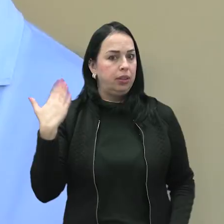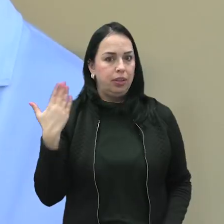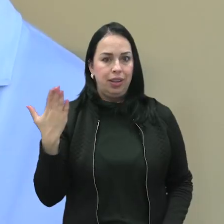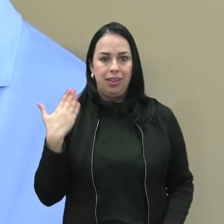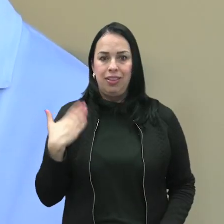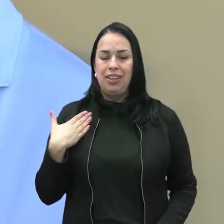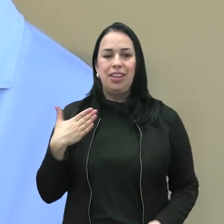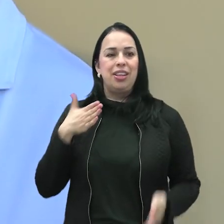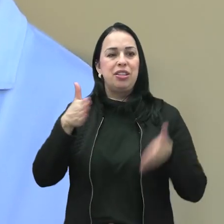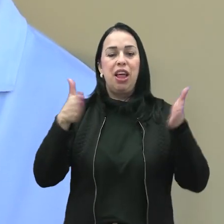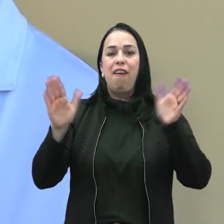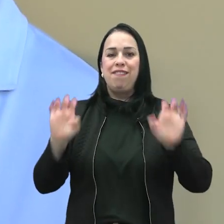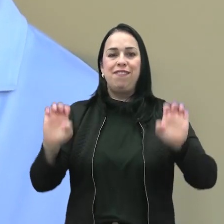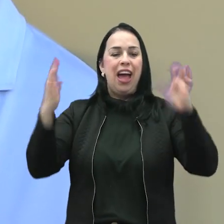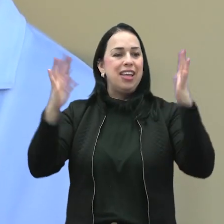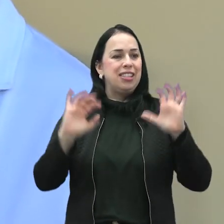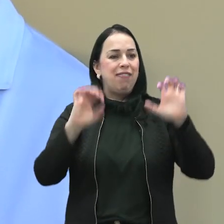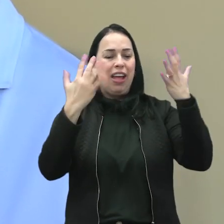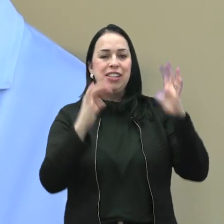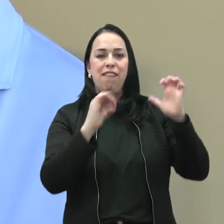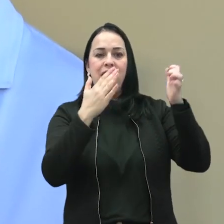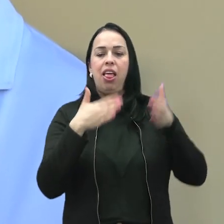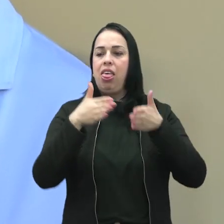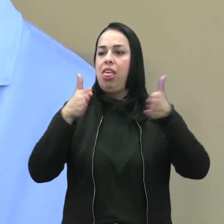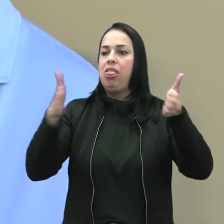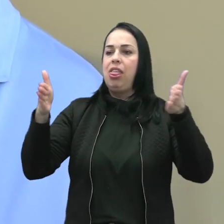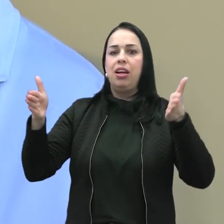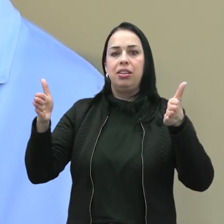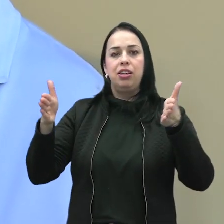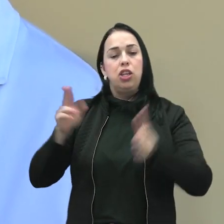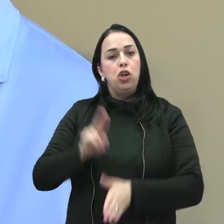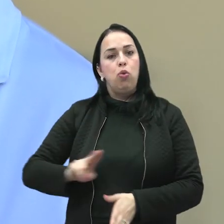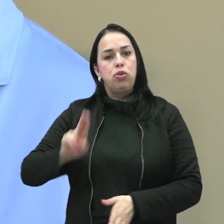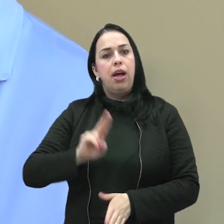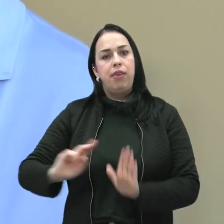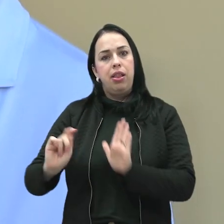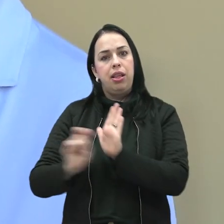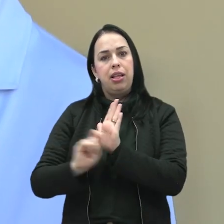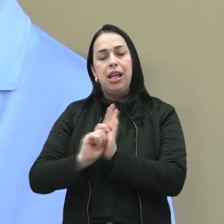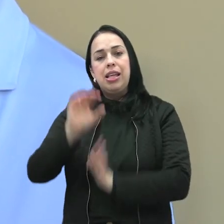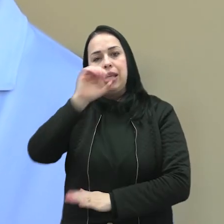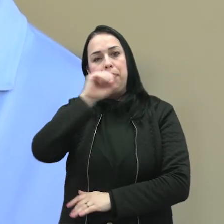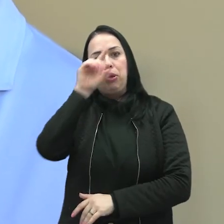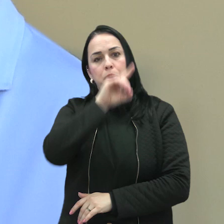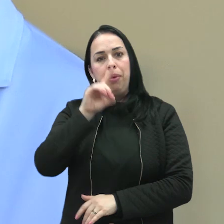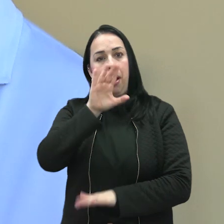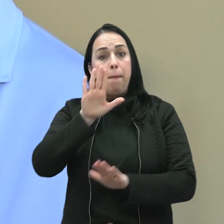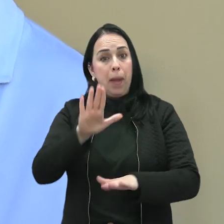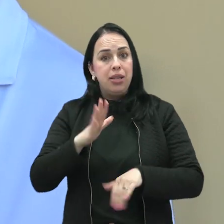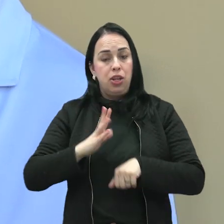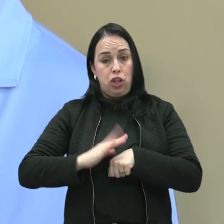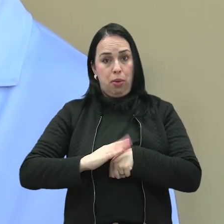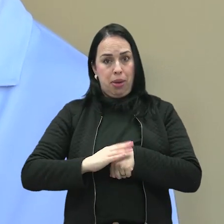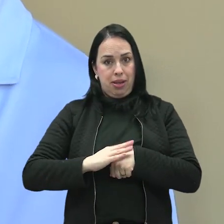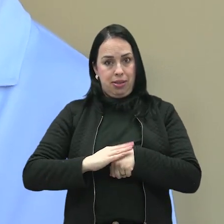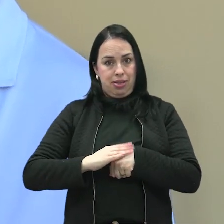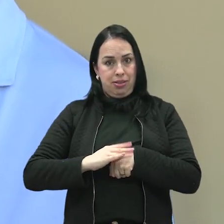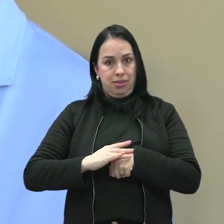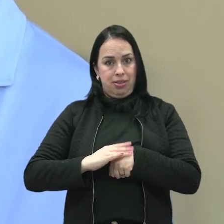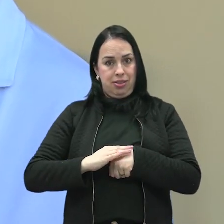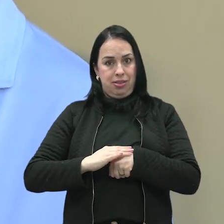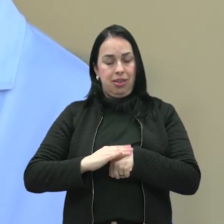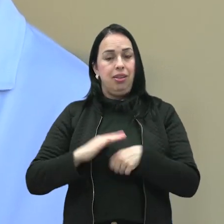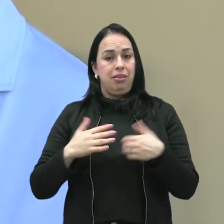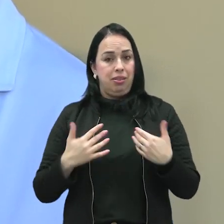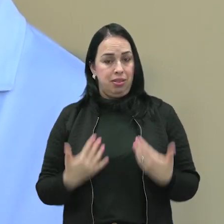química. Naquela época tinha muita festinha nos finais de semana, então o uso era mais nos finais de semana. Só que eu tenho uma doença